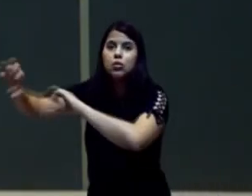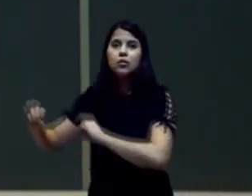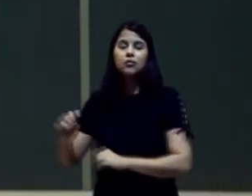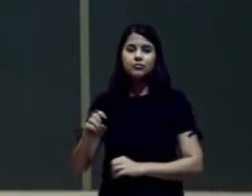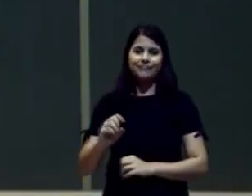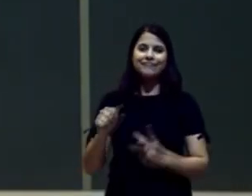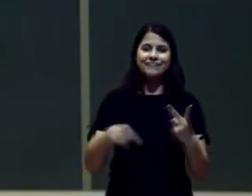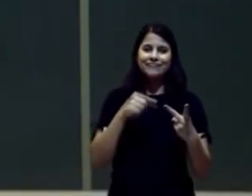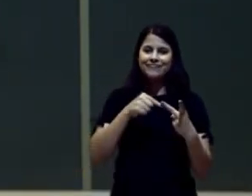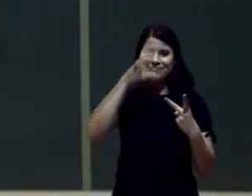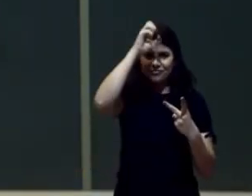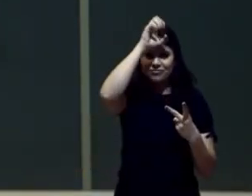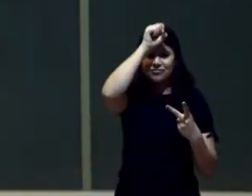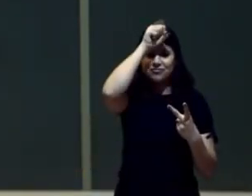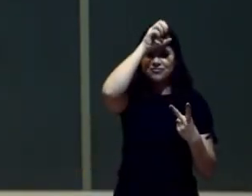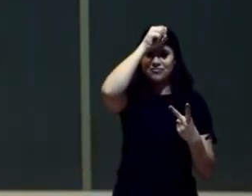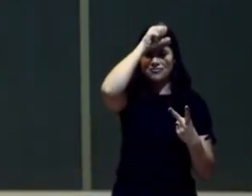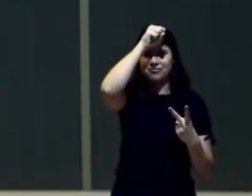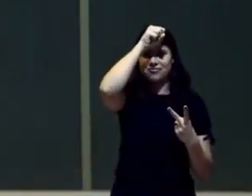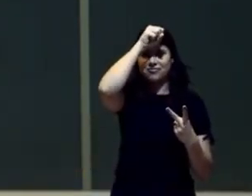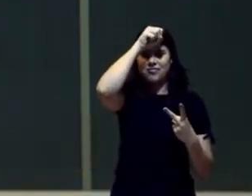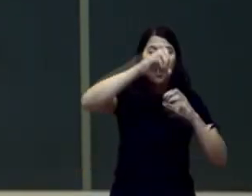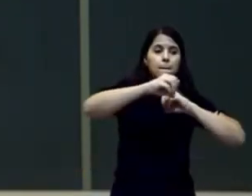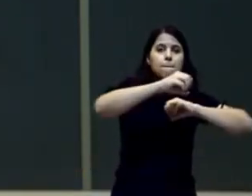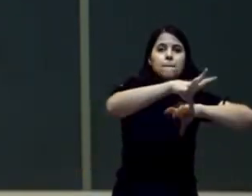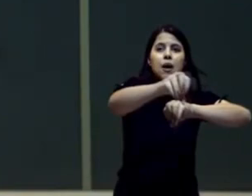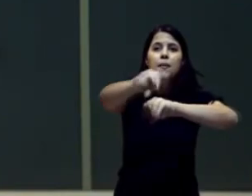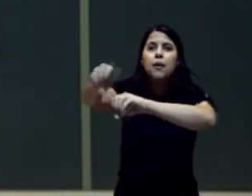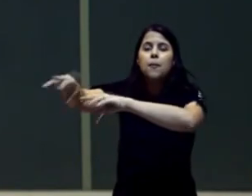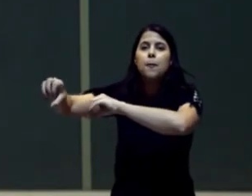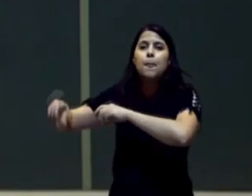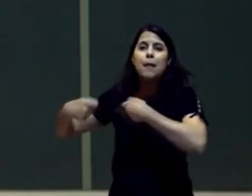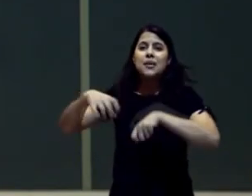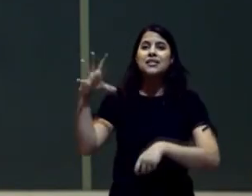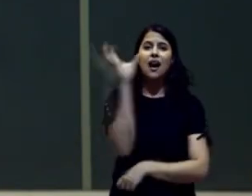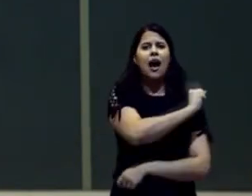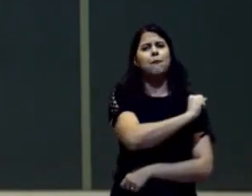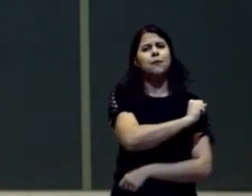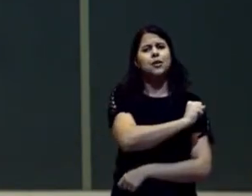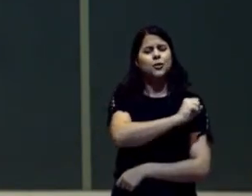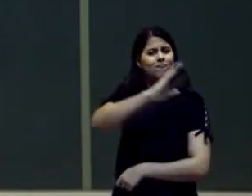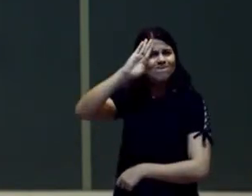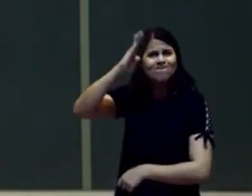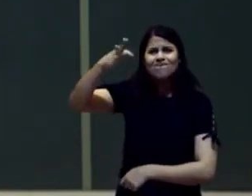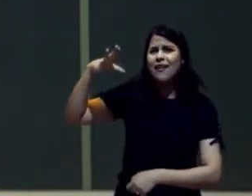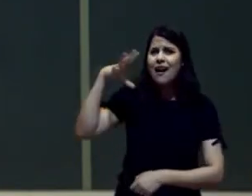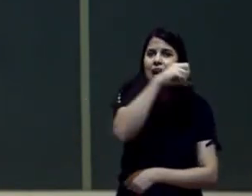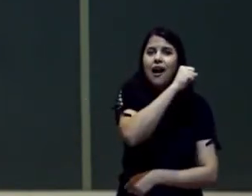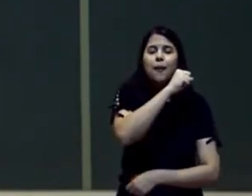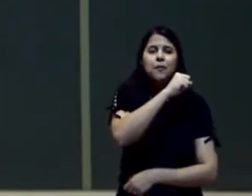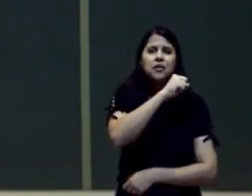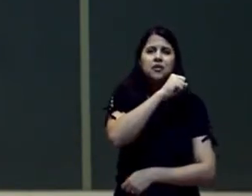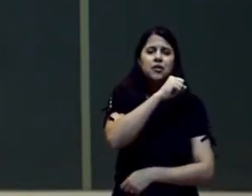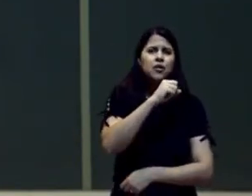Segunda aplicação: essa transmissão deve ser feita com prioridade e urgência. Essa transmissão deve